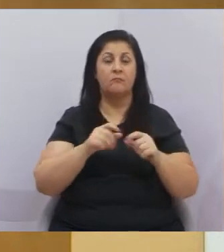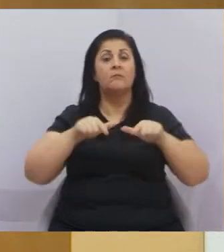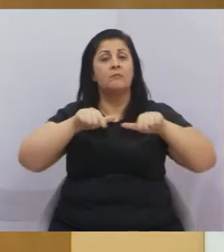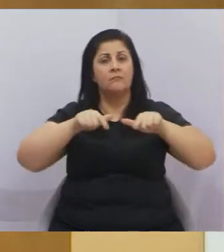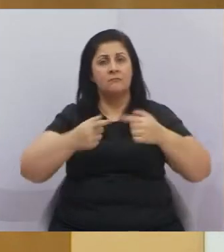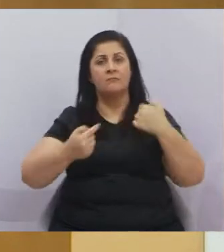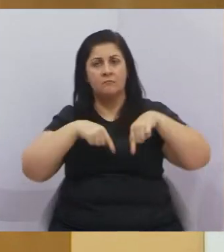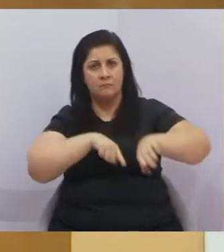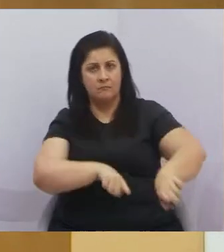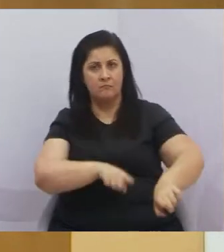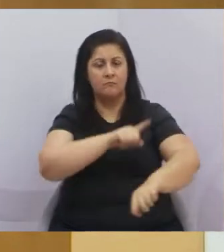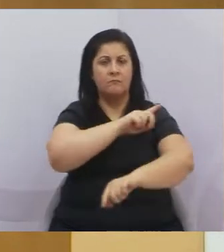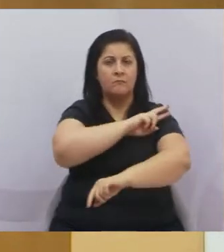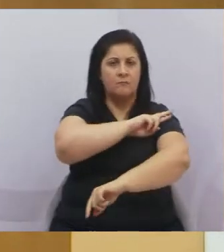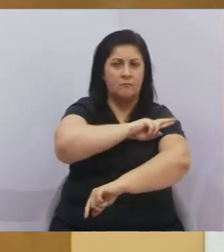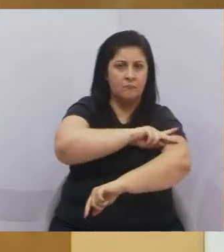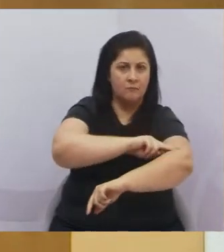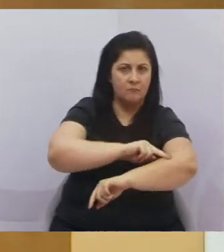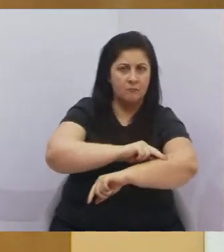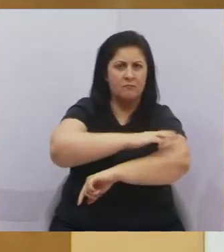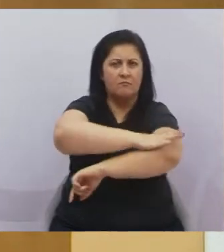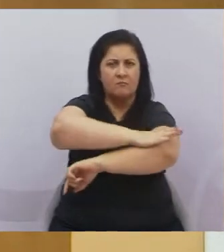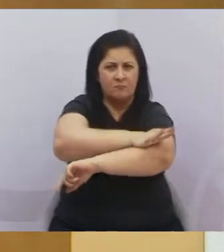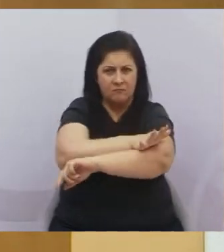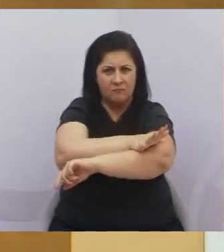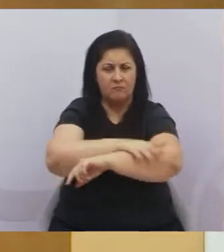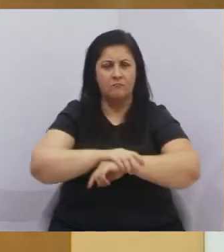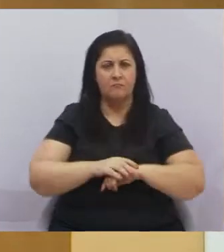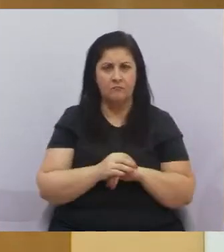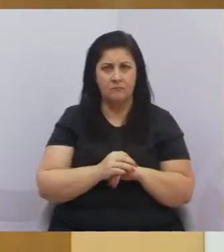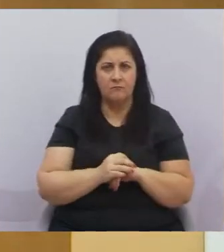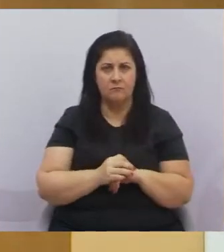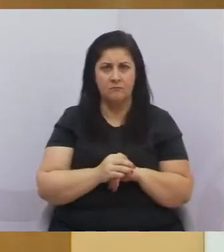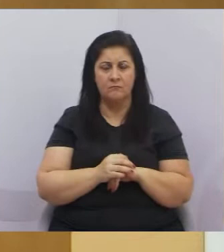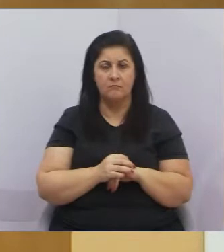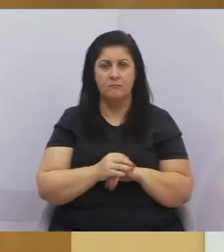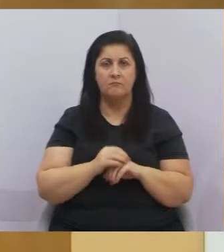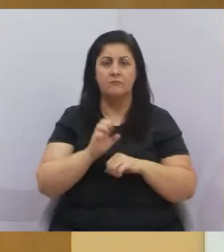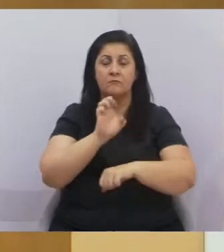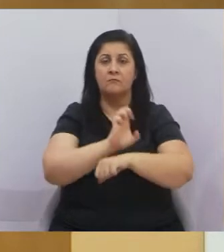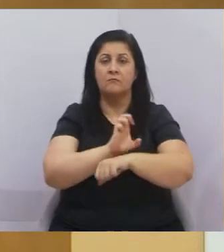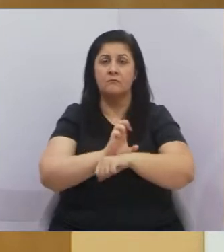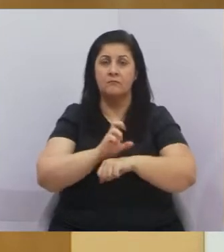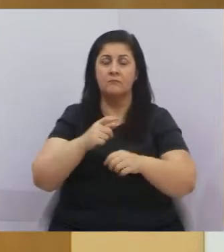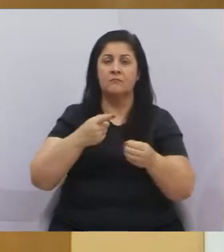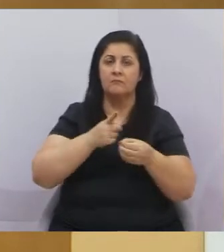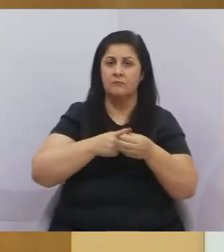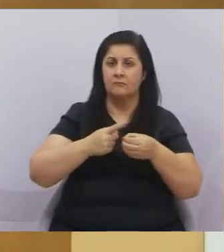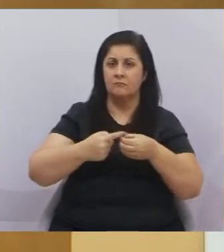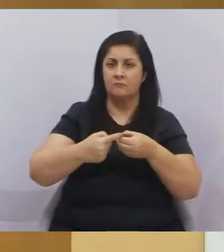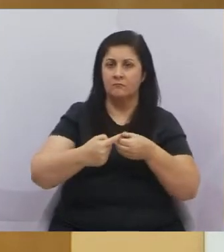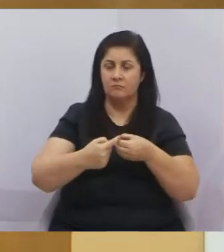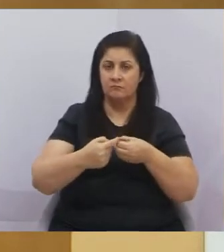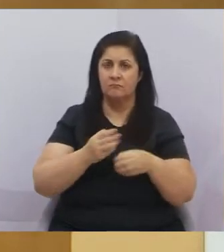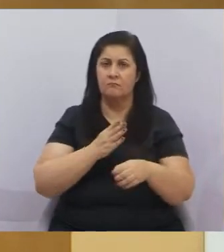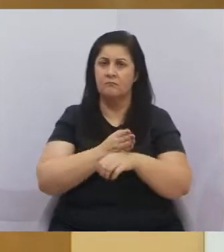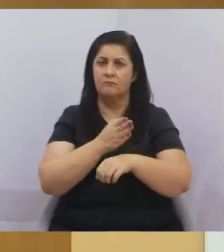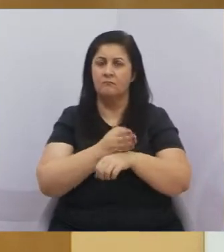racismo em projetos governamentais e da sociedade civil, estados e municípios participantes do